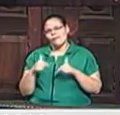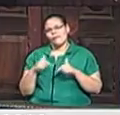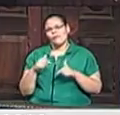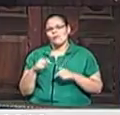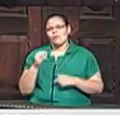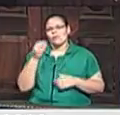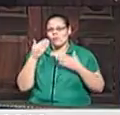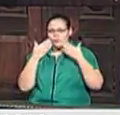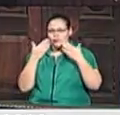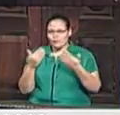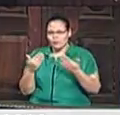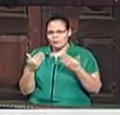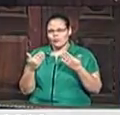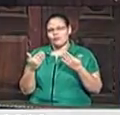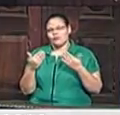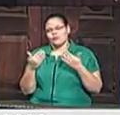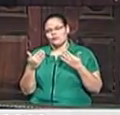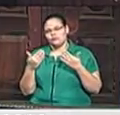demonstra,